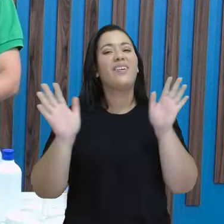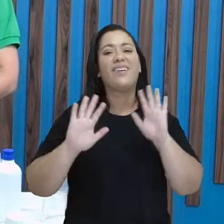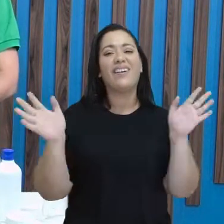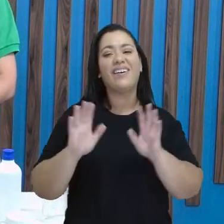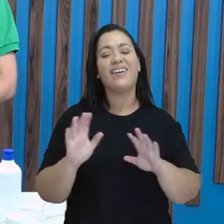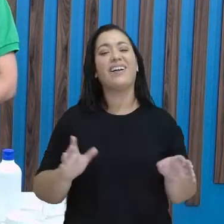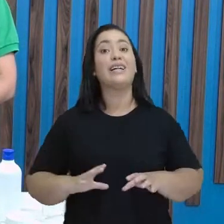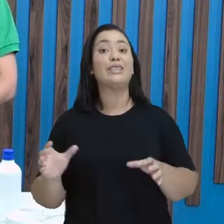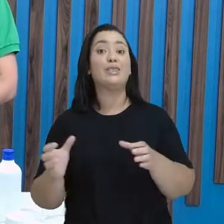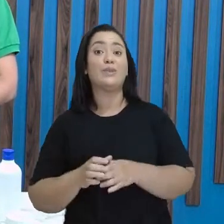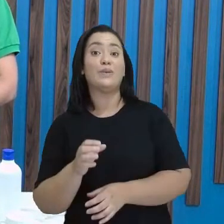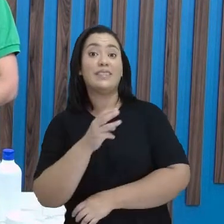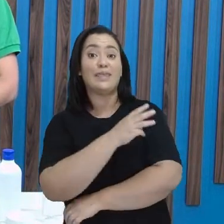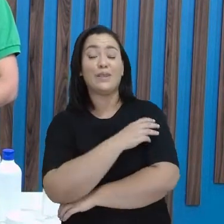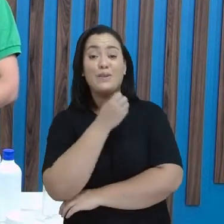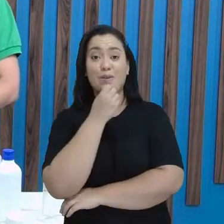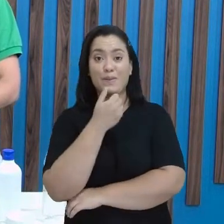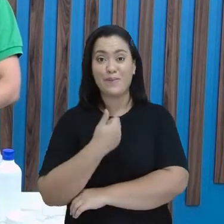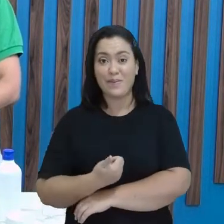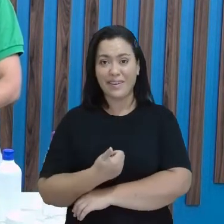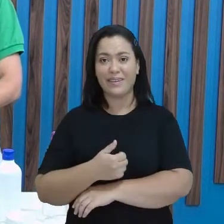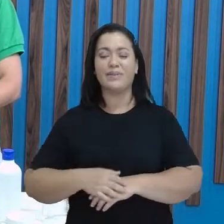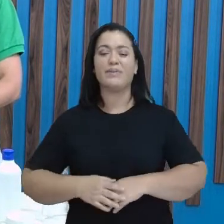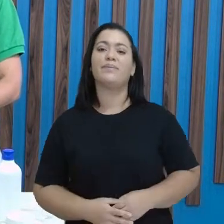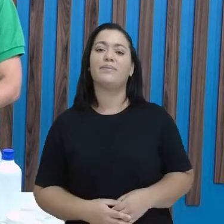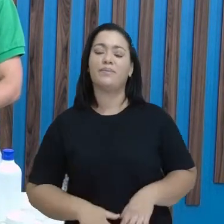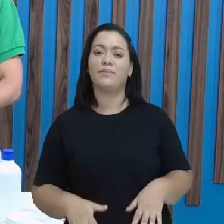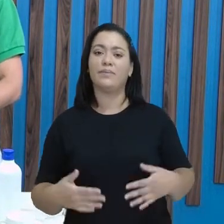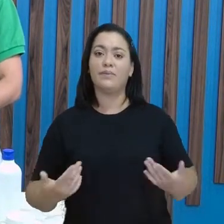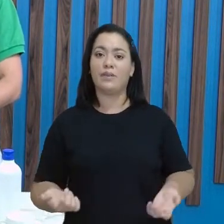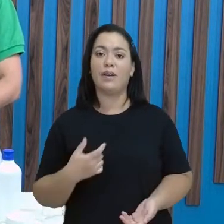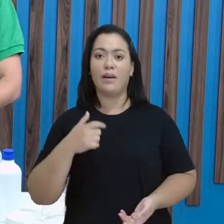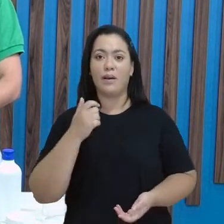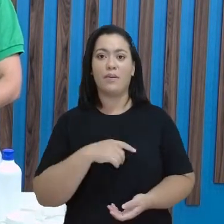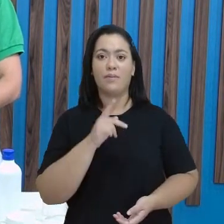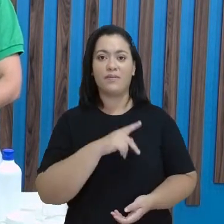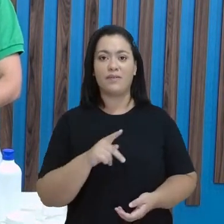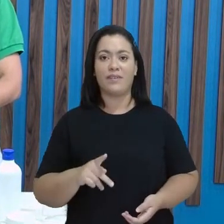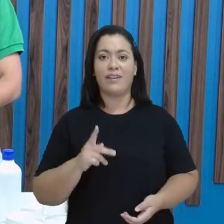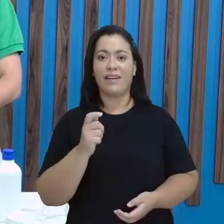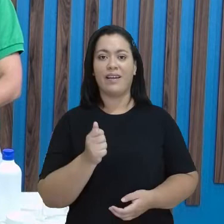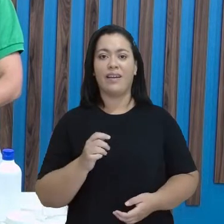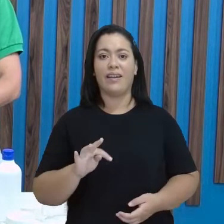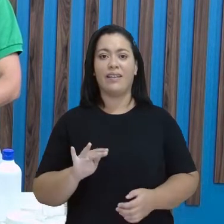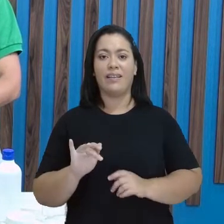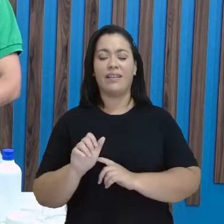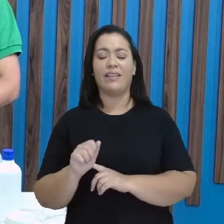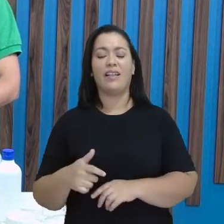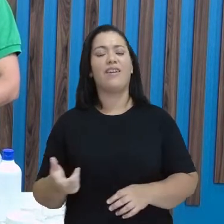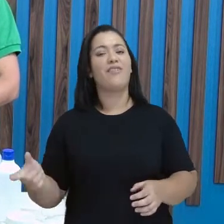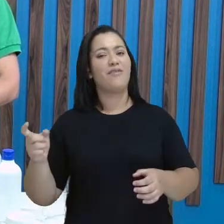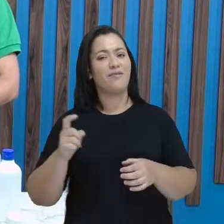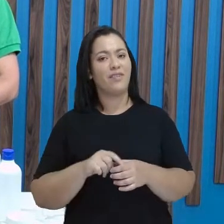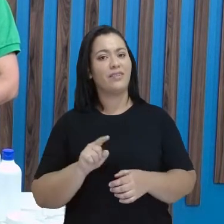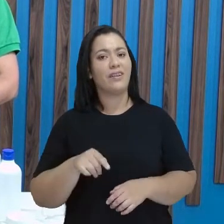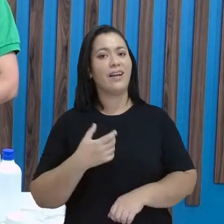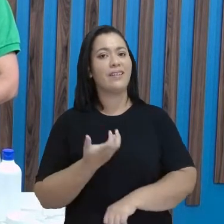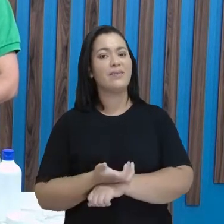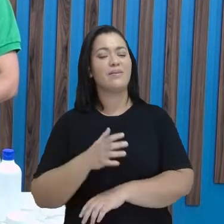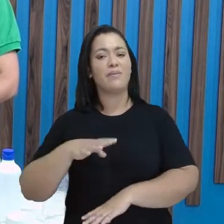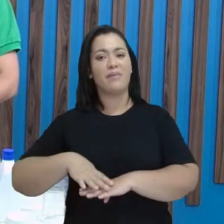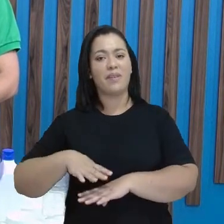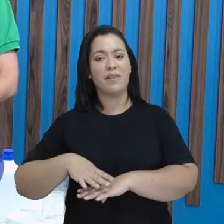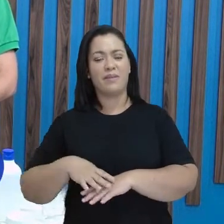turminha do terceiro ano, tudo bem com vocês? Professora Kátia Xavier de volta para mais uma aula de